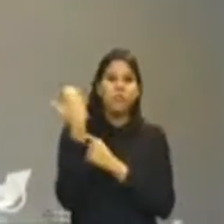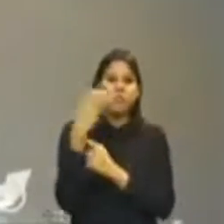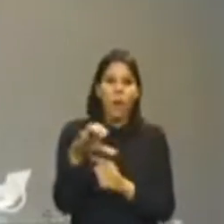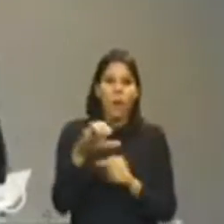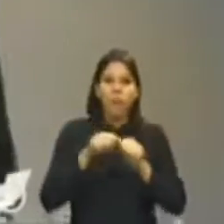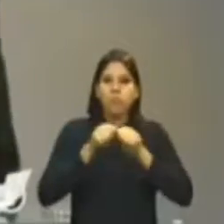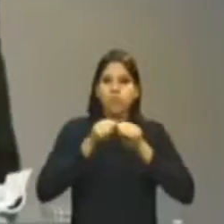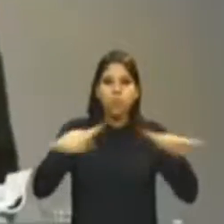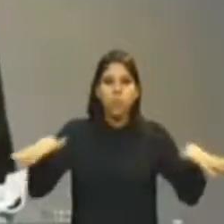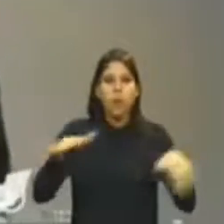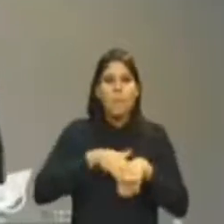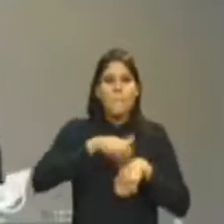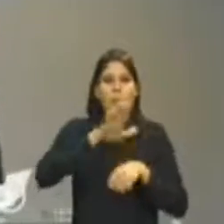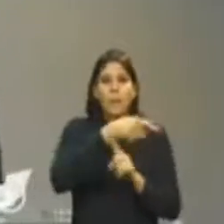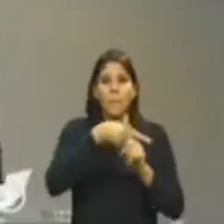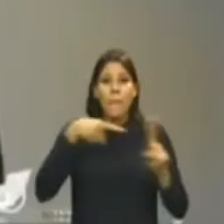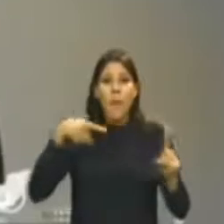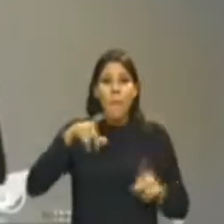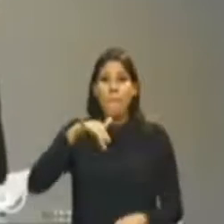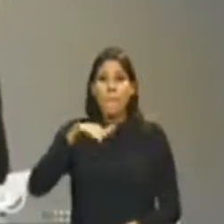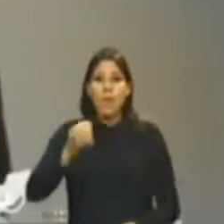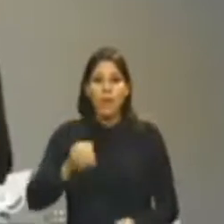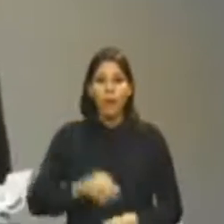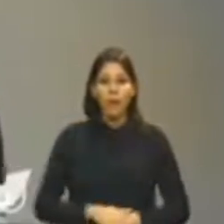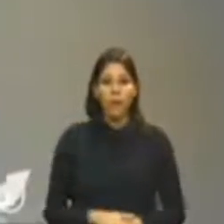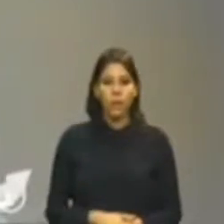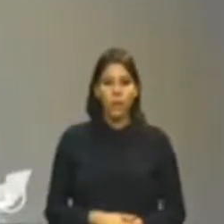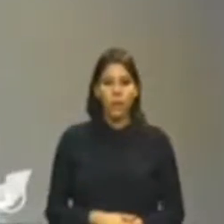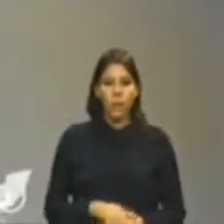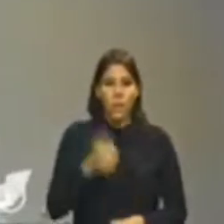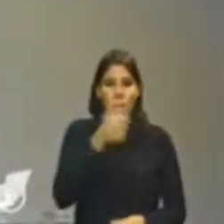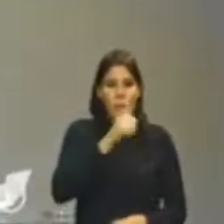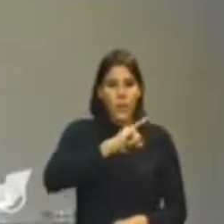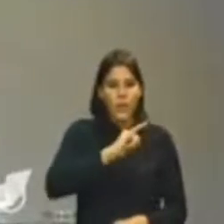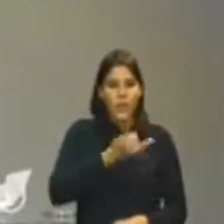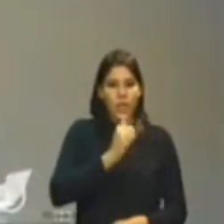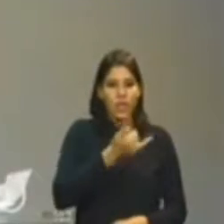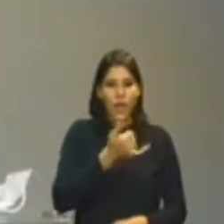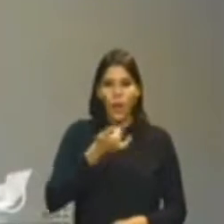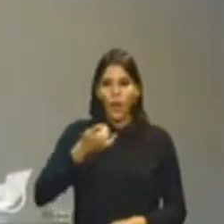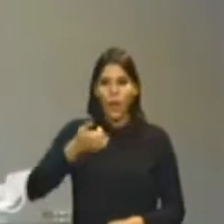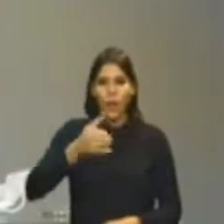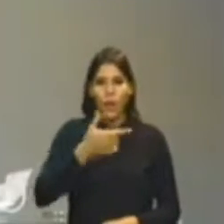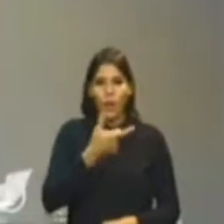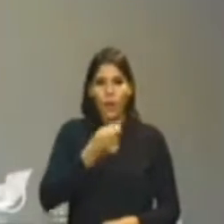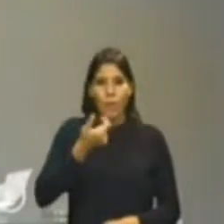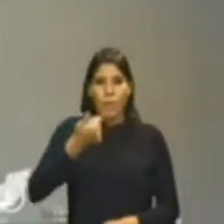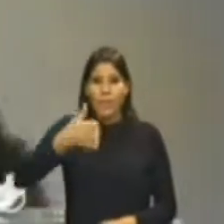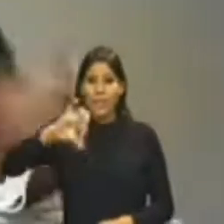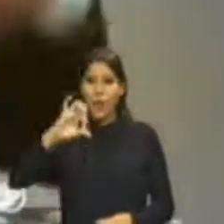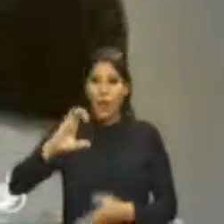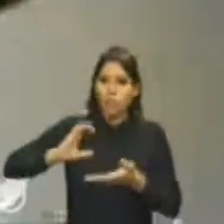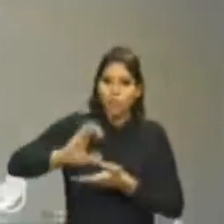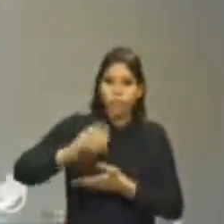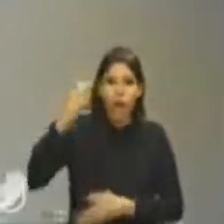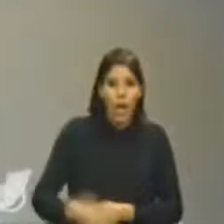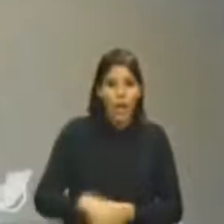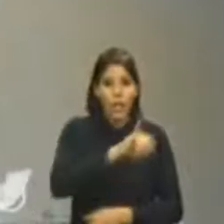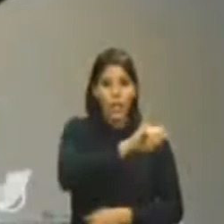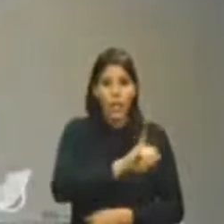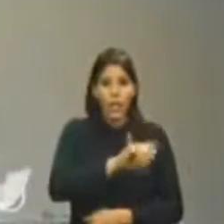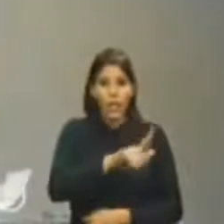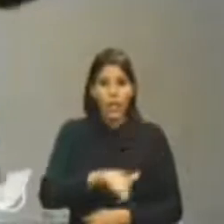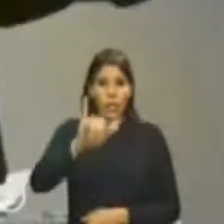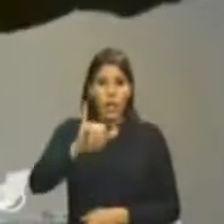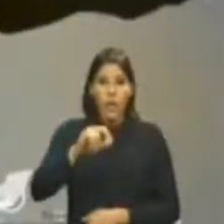de 500 milhões, do dia 1º de janeiro, do dia 1º de janeiro de 2019 até agora, para Itapoca. E a gente não anda